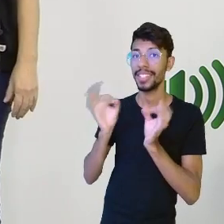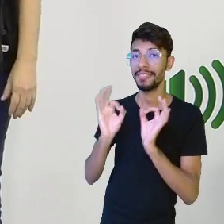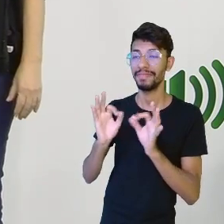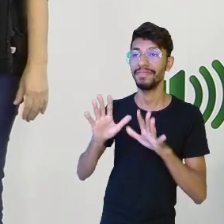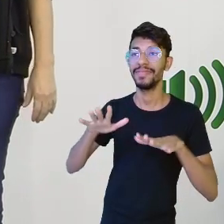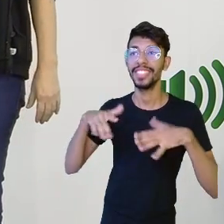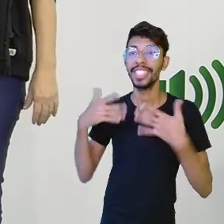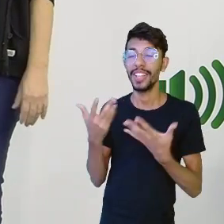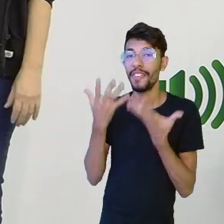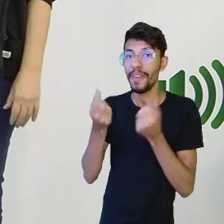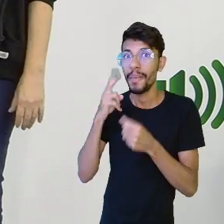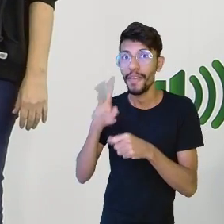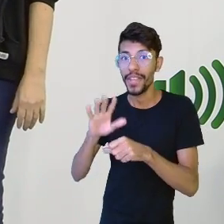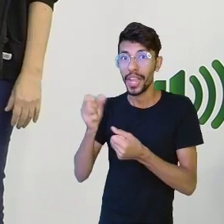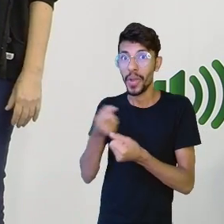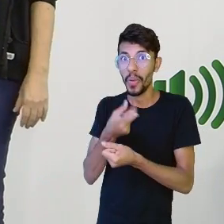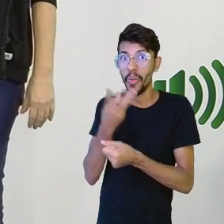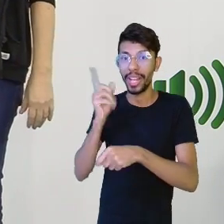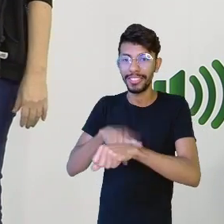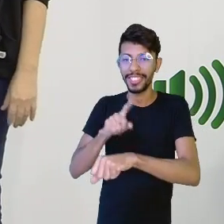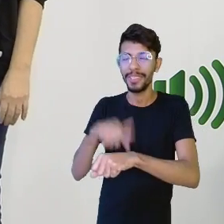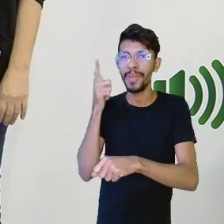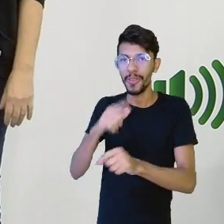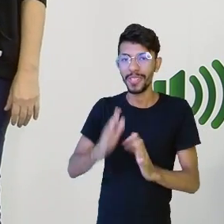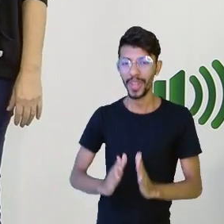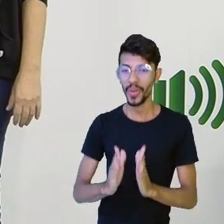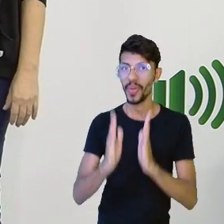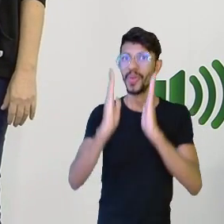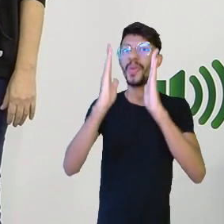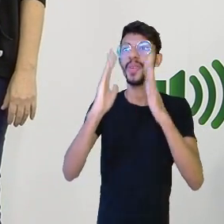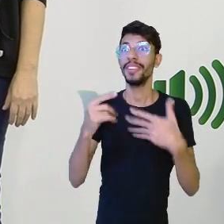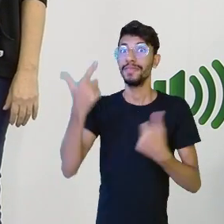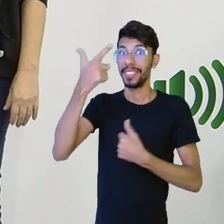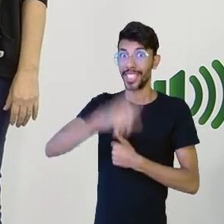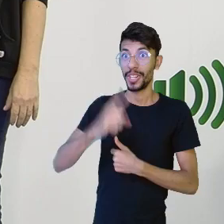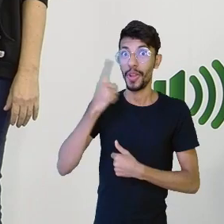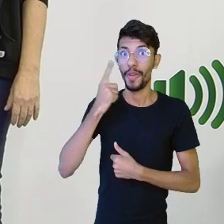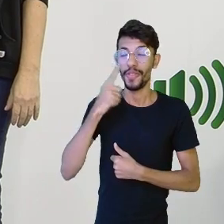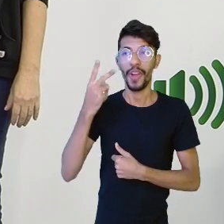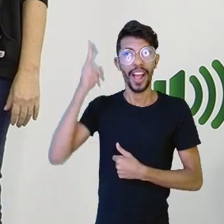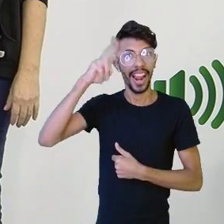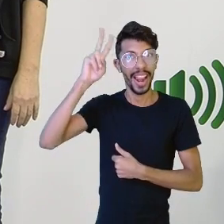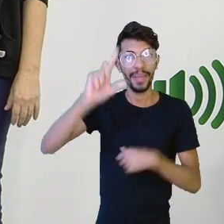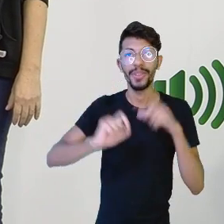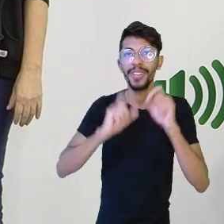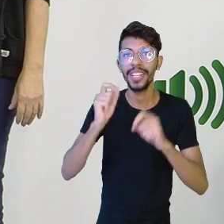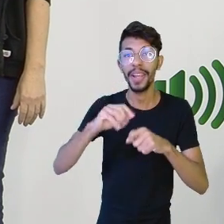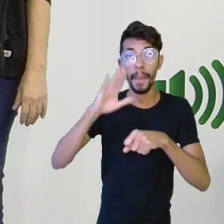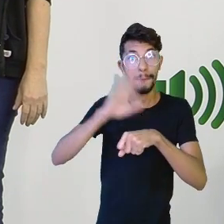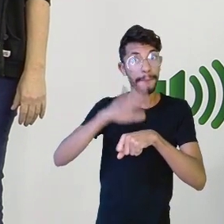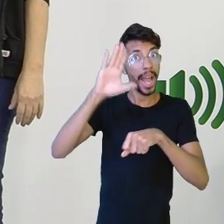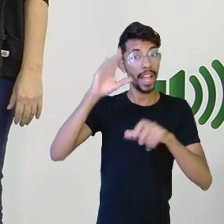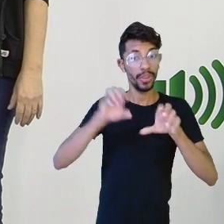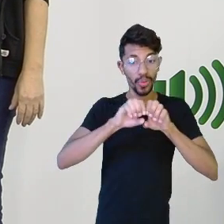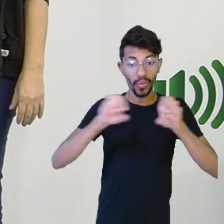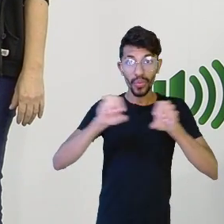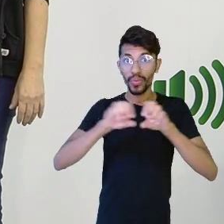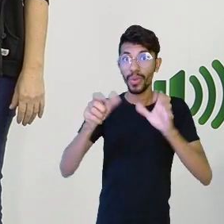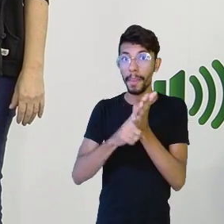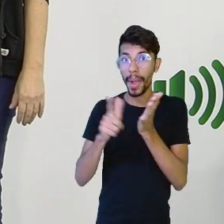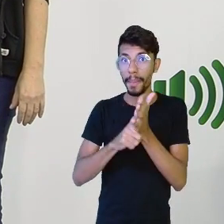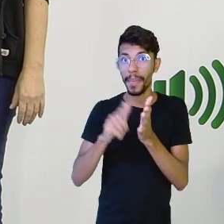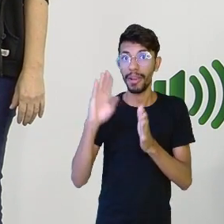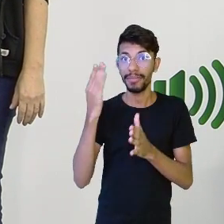quanto tempo ela vai conseguir montar a torre. Mais uma vez, lembrando que quanto mais rolinhos de papel higiênico